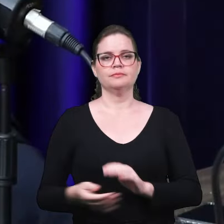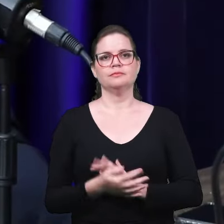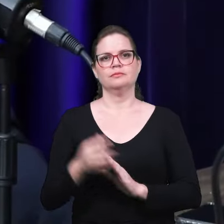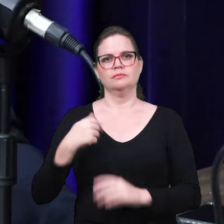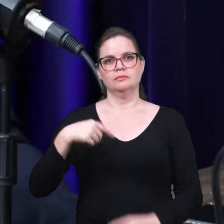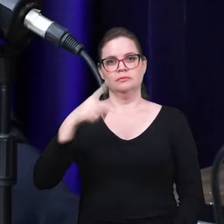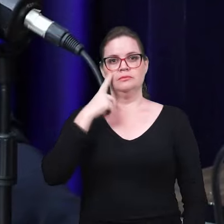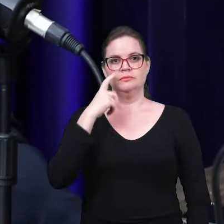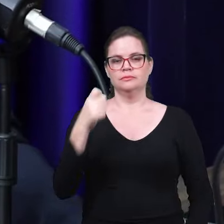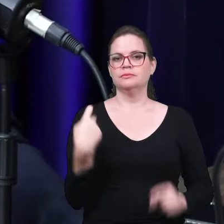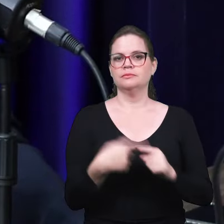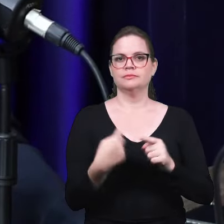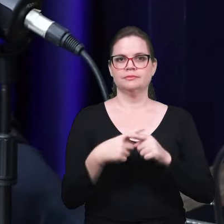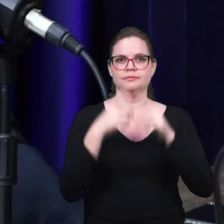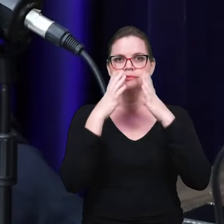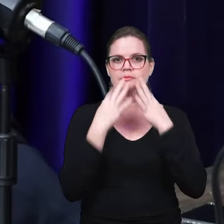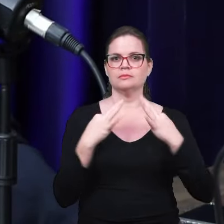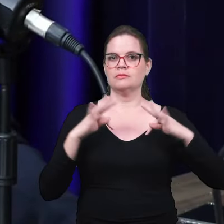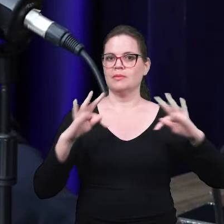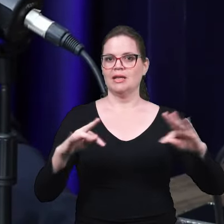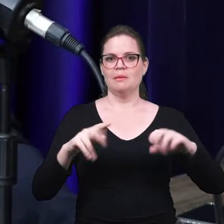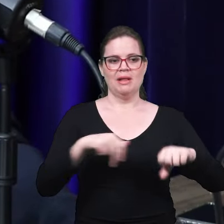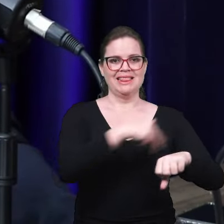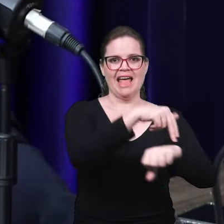esse testemunho ficou entre as